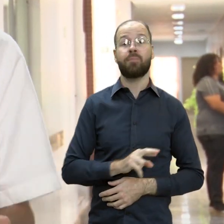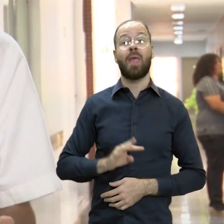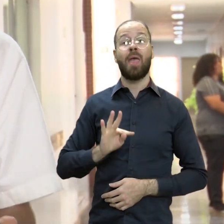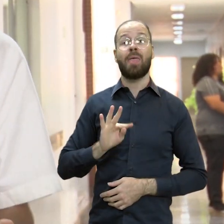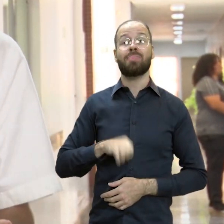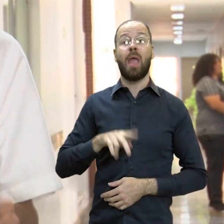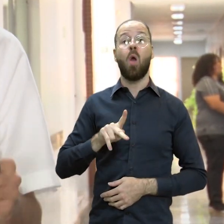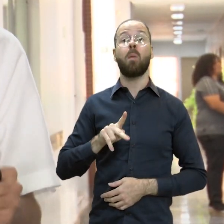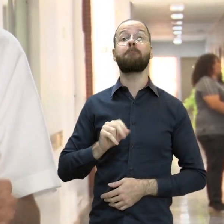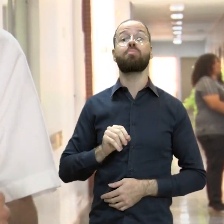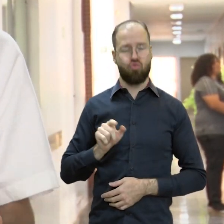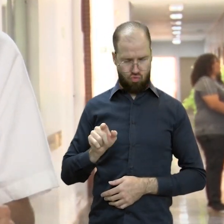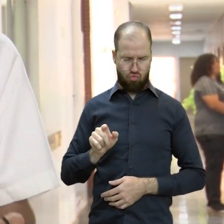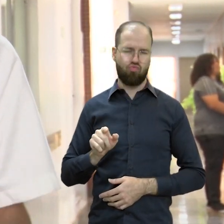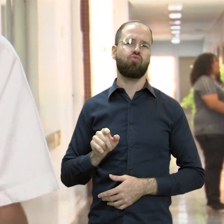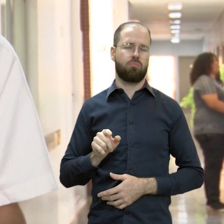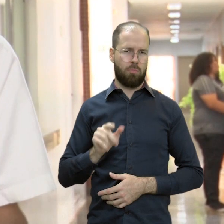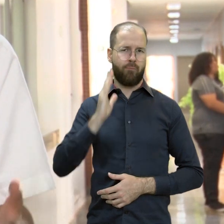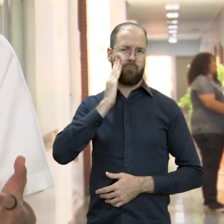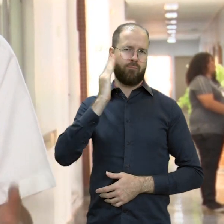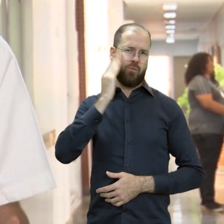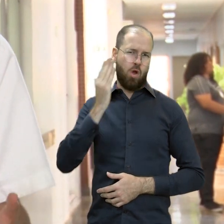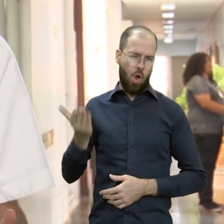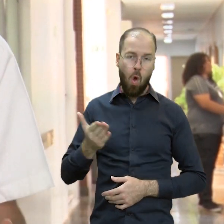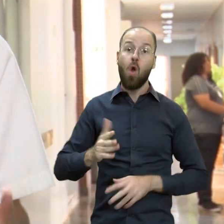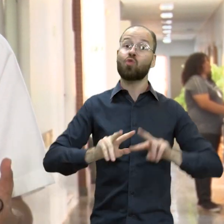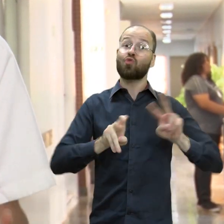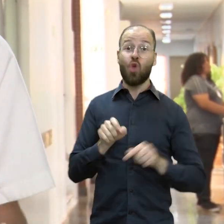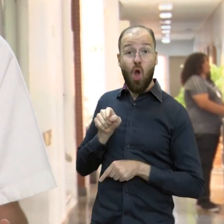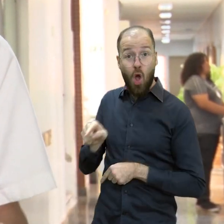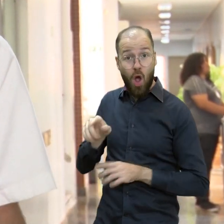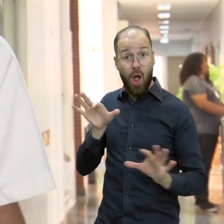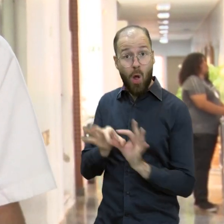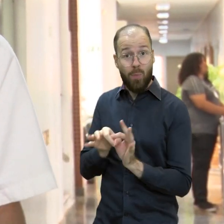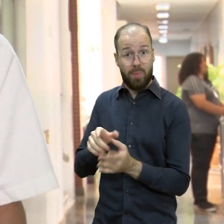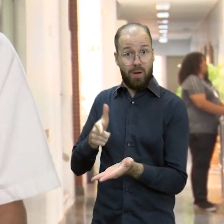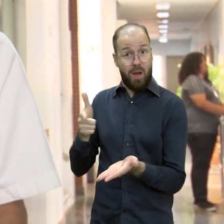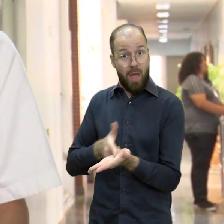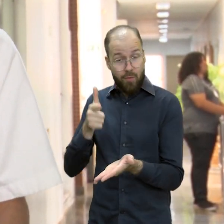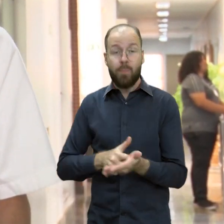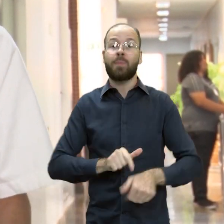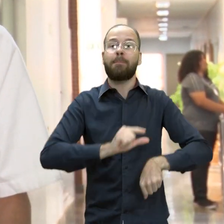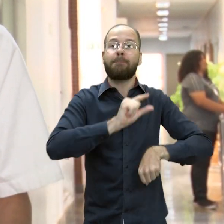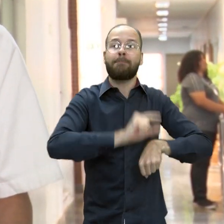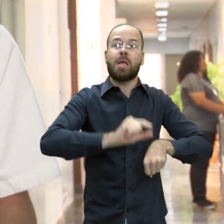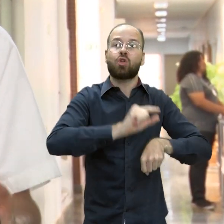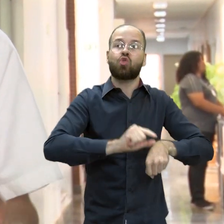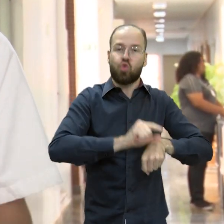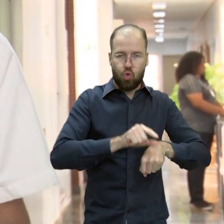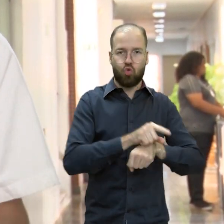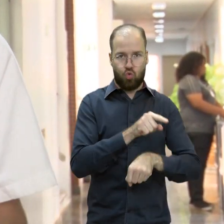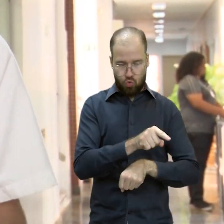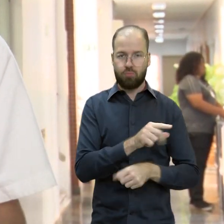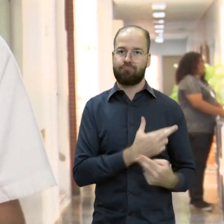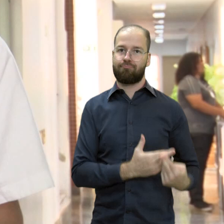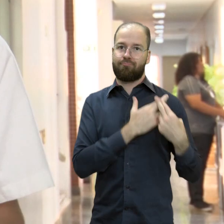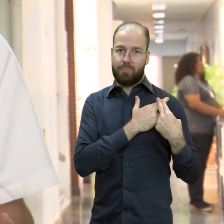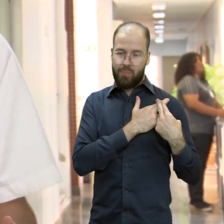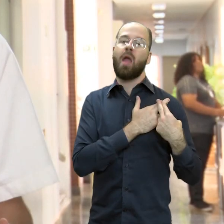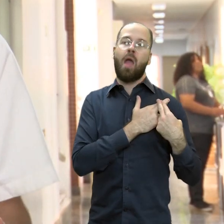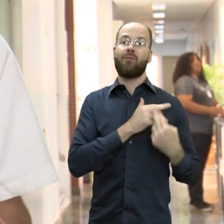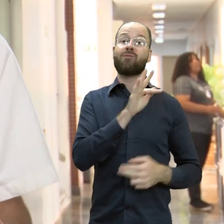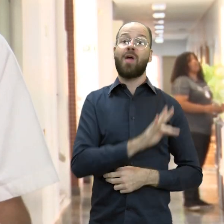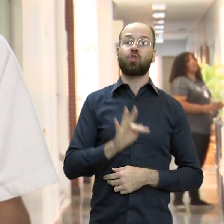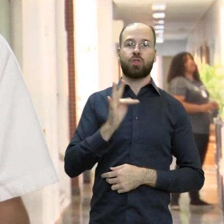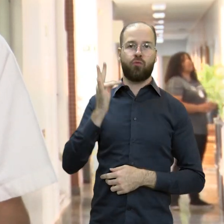E é sobre isso que é o tema do minicurso promovido pela Faculdade de Filosofia da UFG. Eu sou Gustavo Soares, sou um